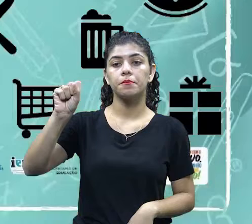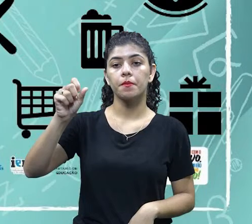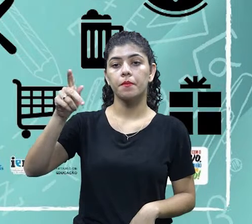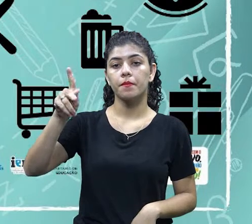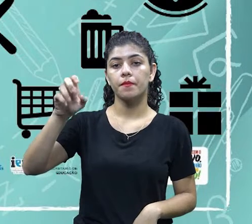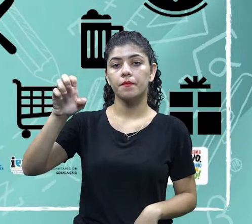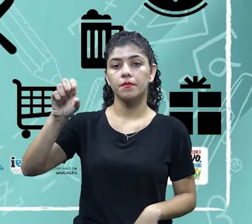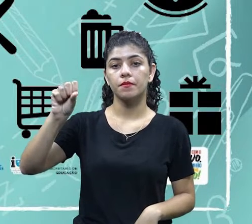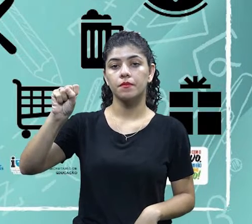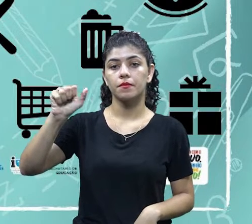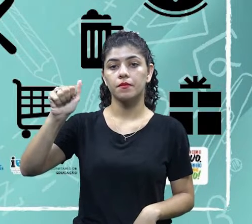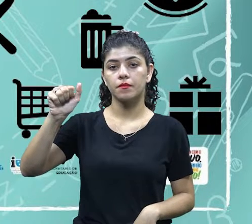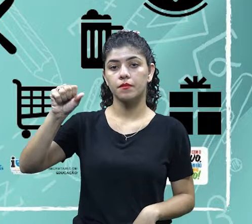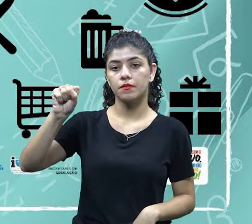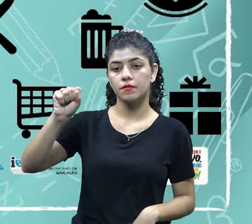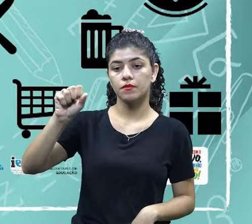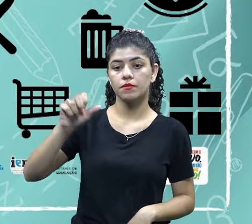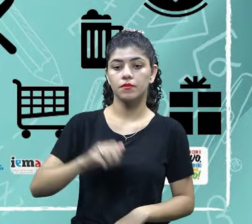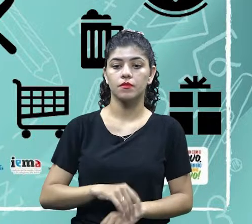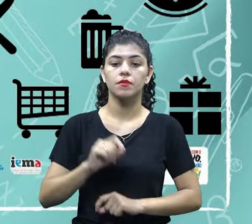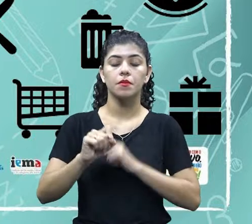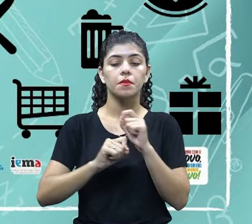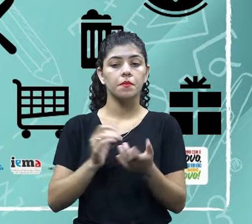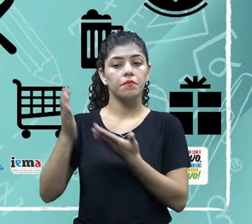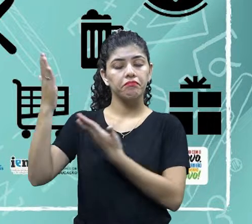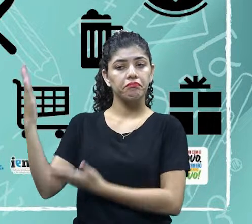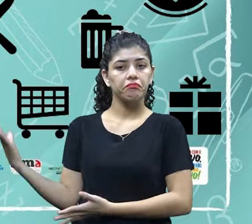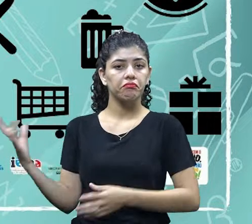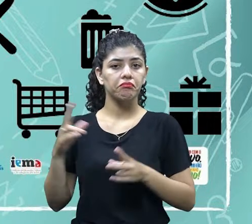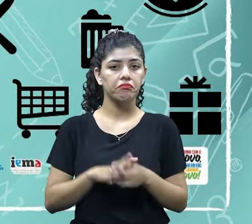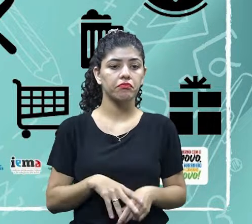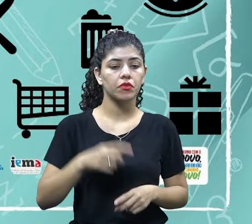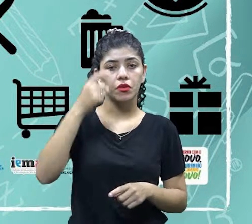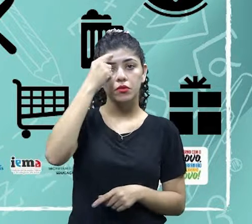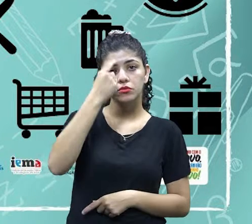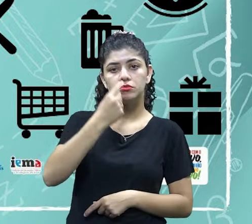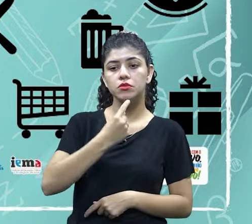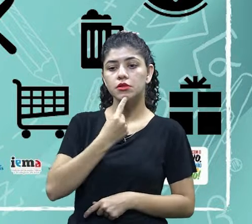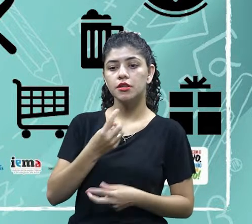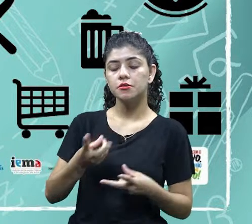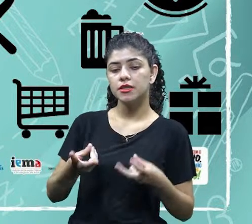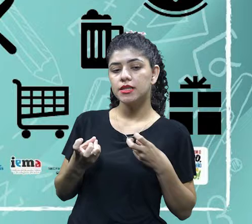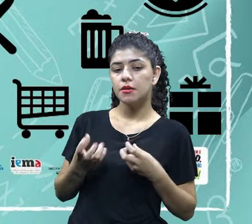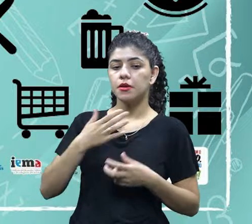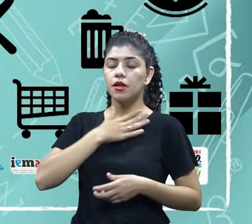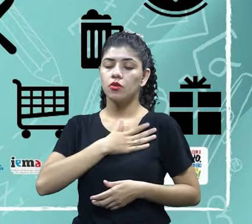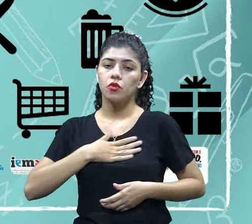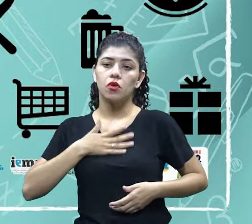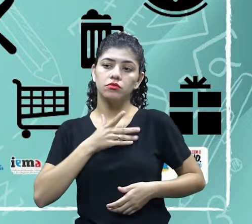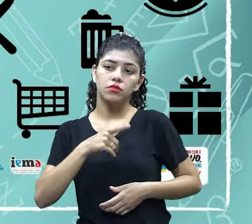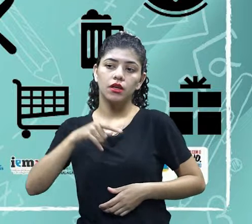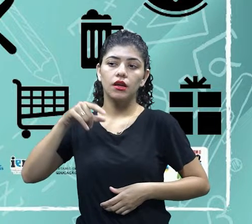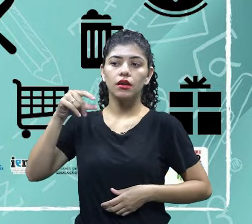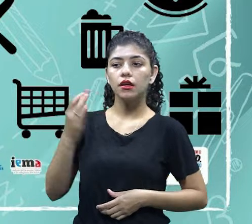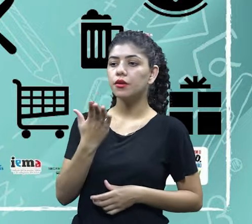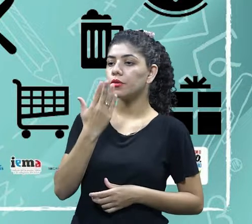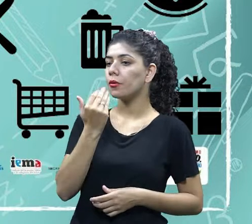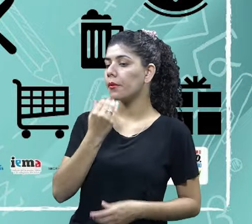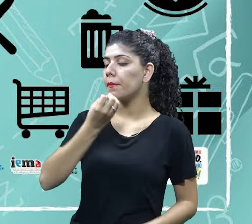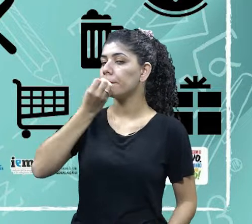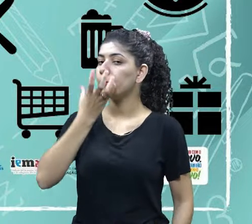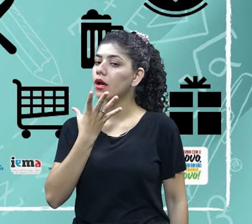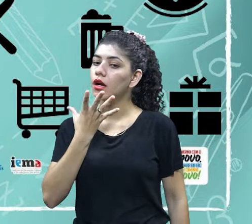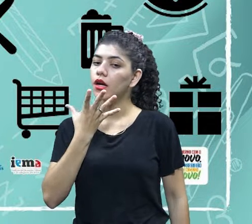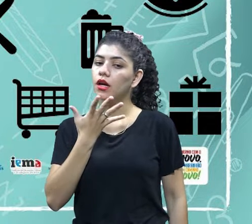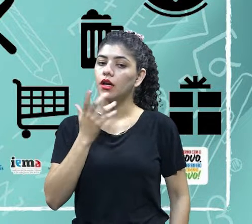né? Então, aqui nas figuras nós podemos ver que o seu João, ele gosta de sair, ele gosta de comer bem,